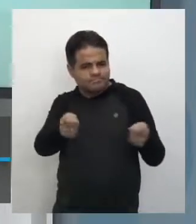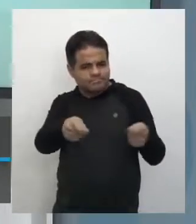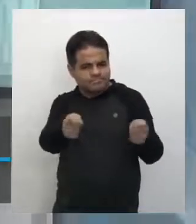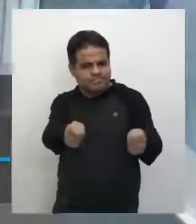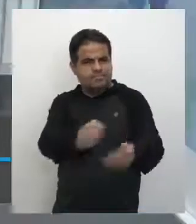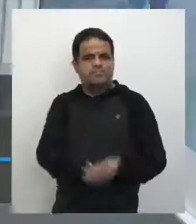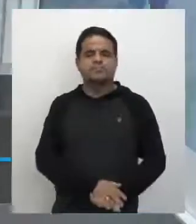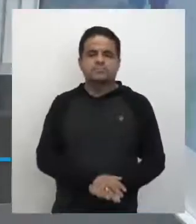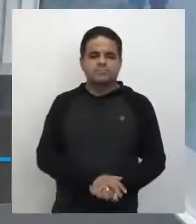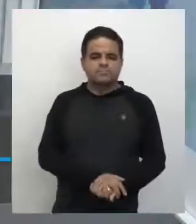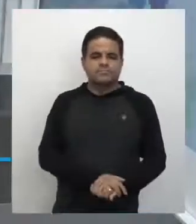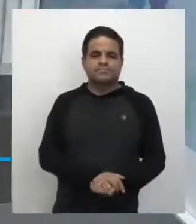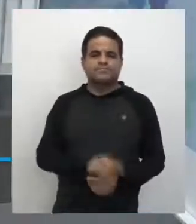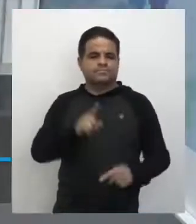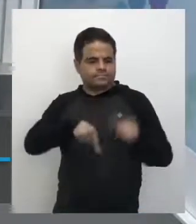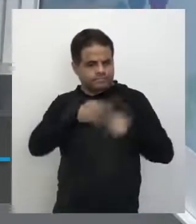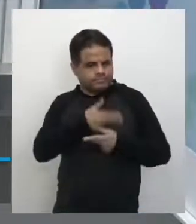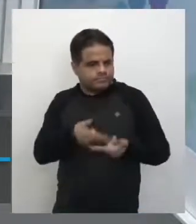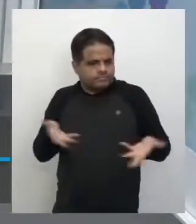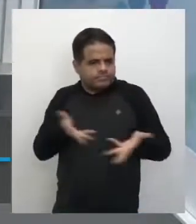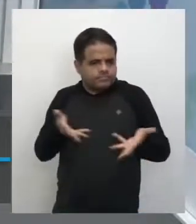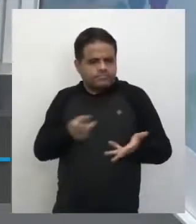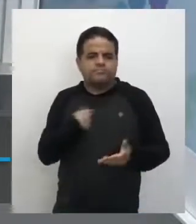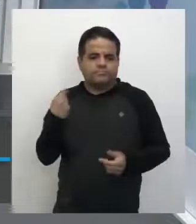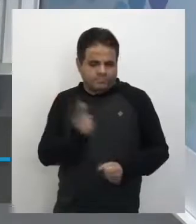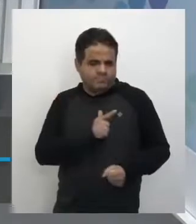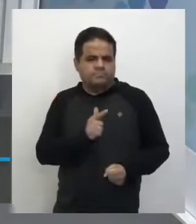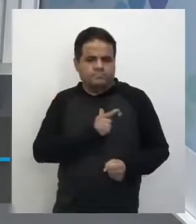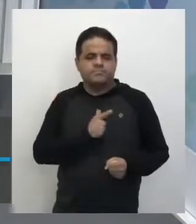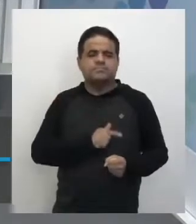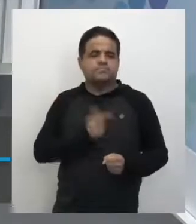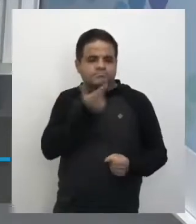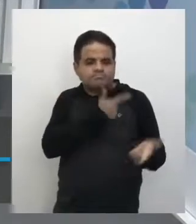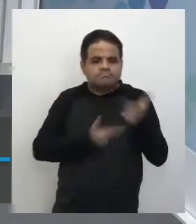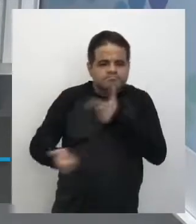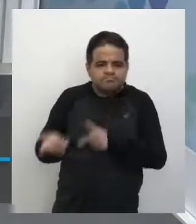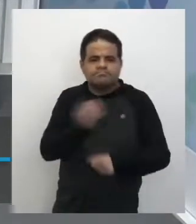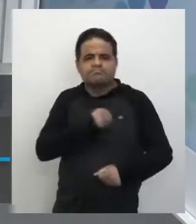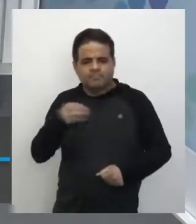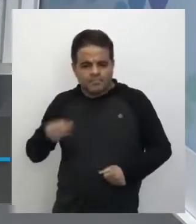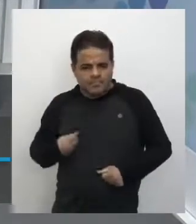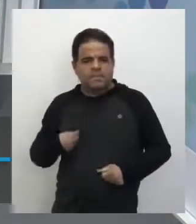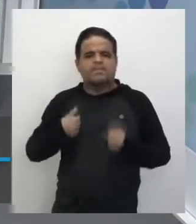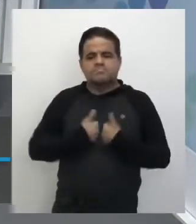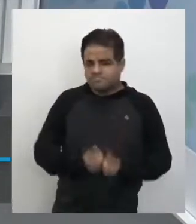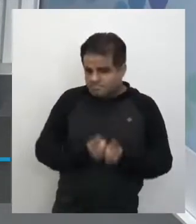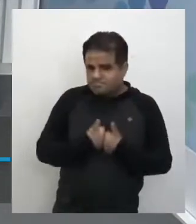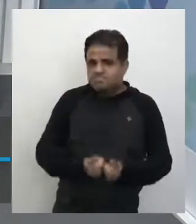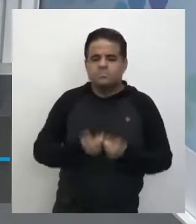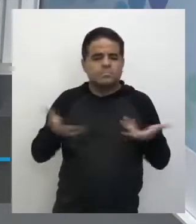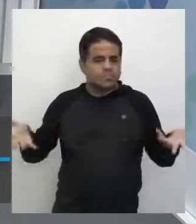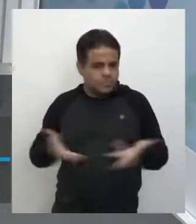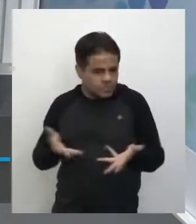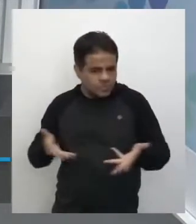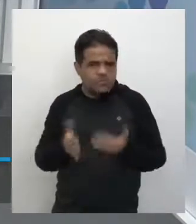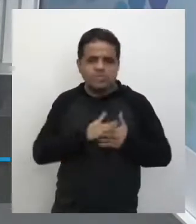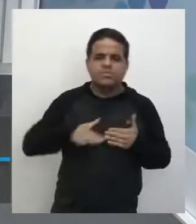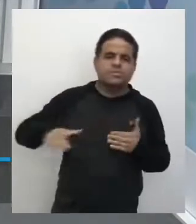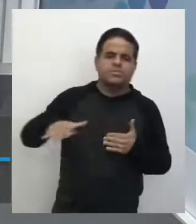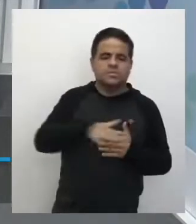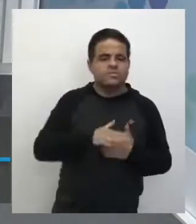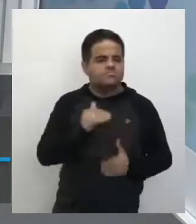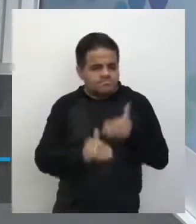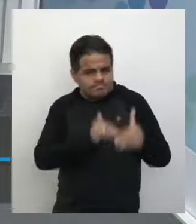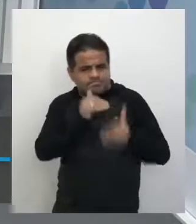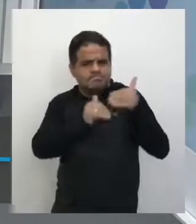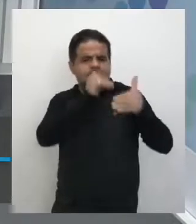na tecnologia, né, do biomateriais hoje em dia, né? Exatamente, e né? auxilia na medicina, muito, né? Você vê, hoje em dia, se não fosse o